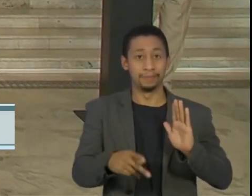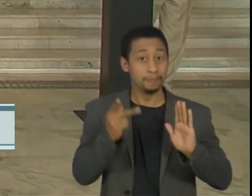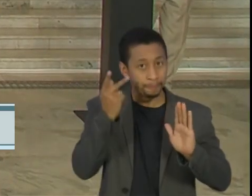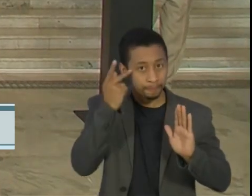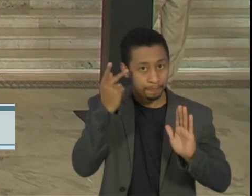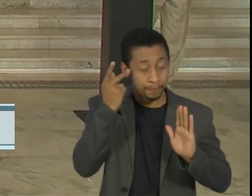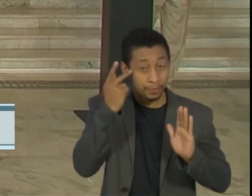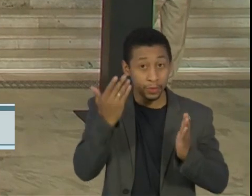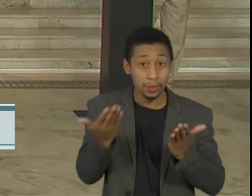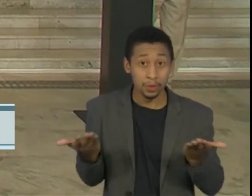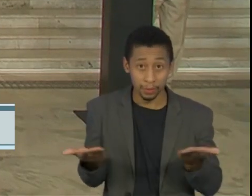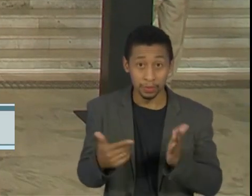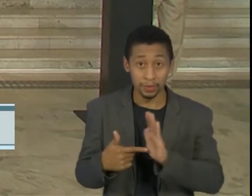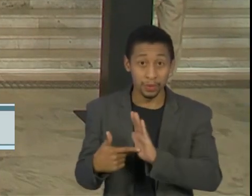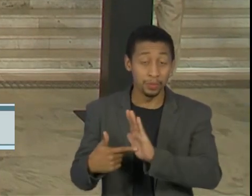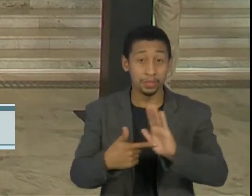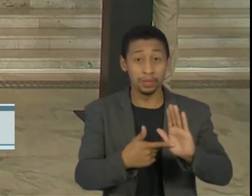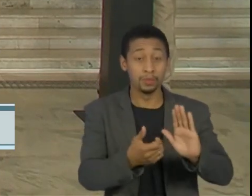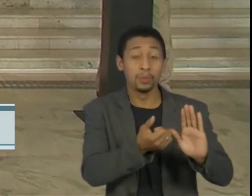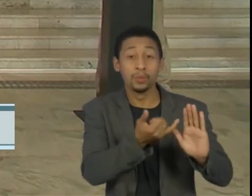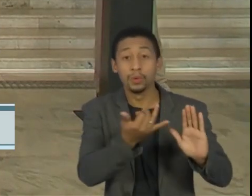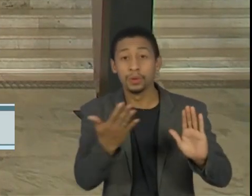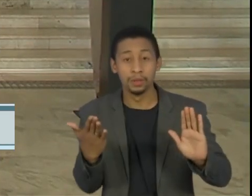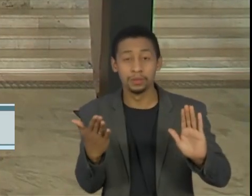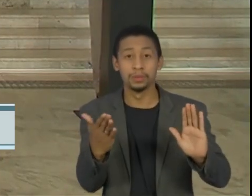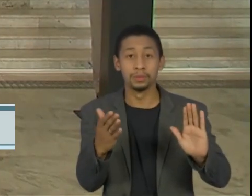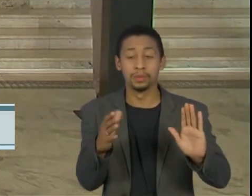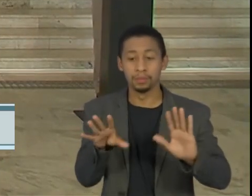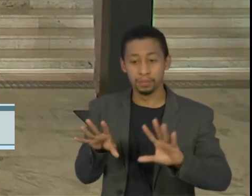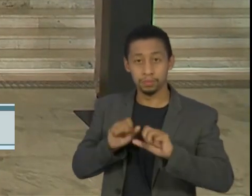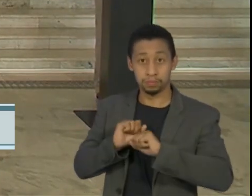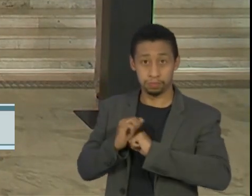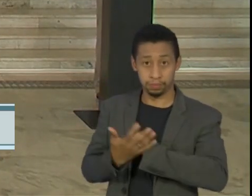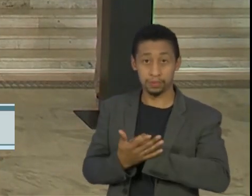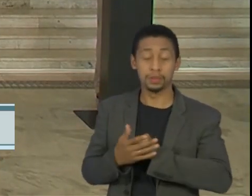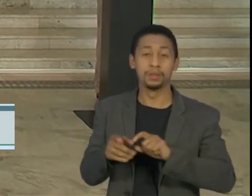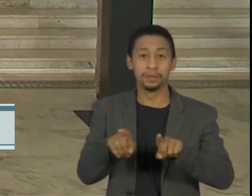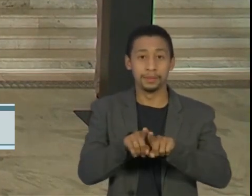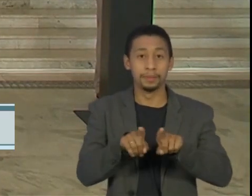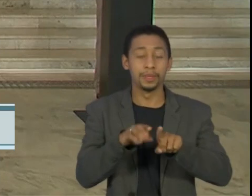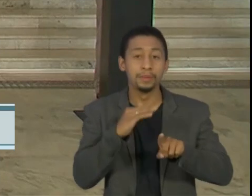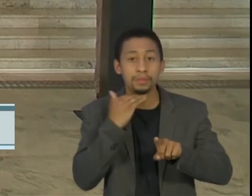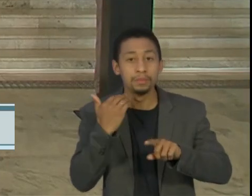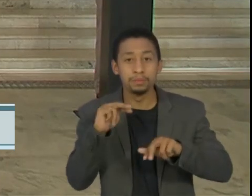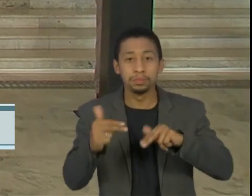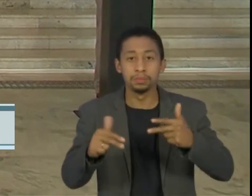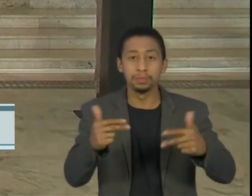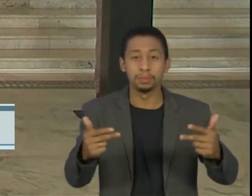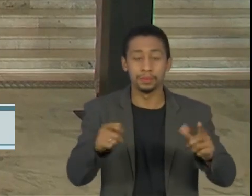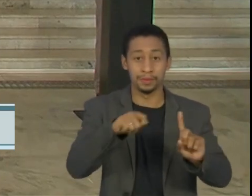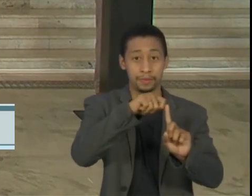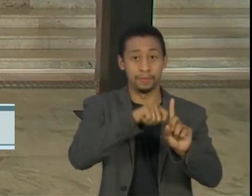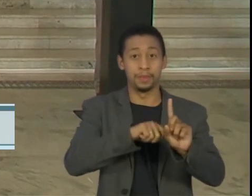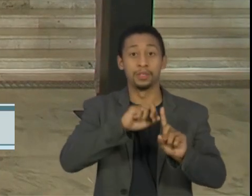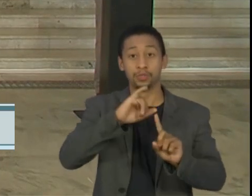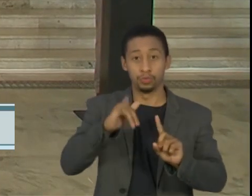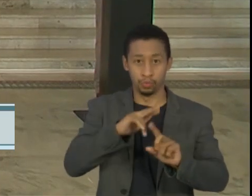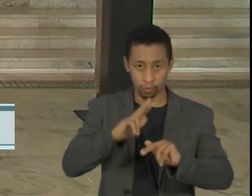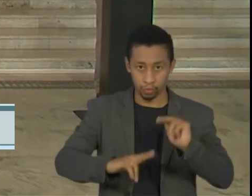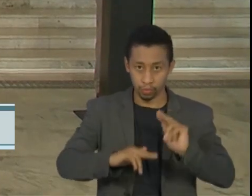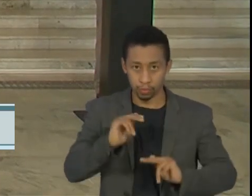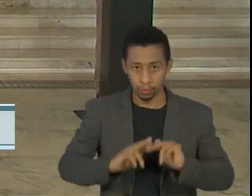de casos e de óbitos no mês de junho e também vão ser passadas novas informações sobre as